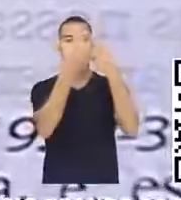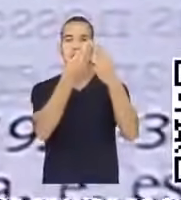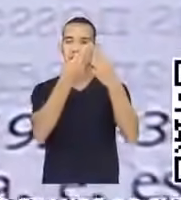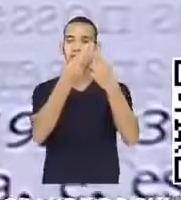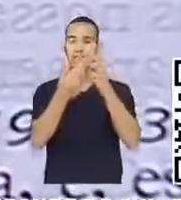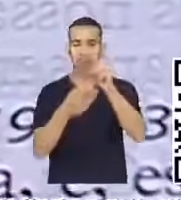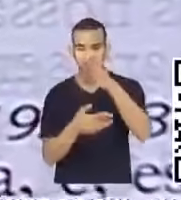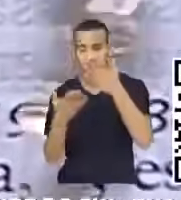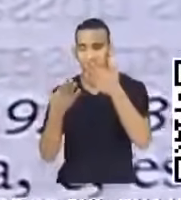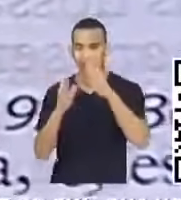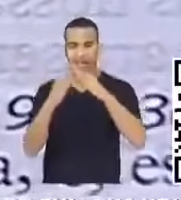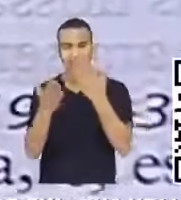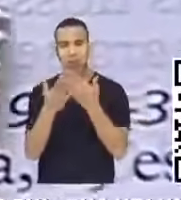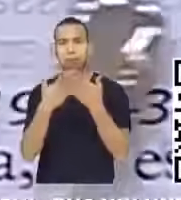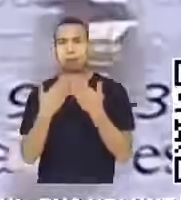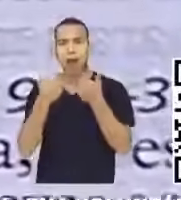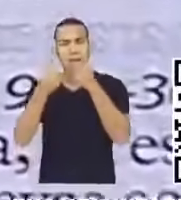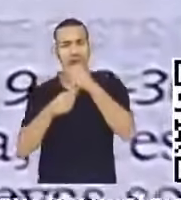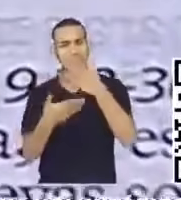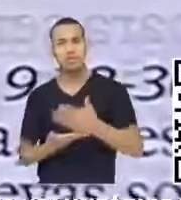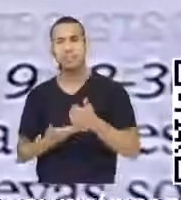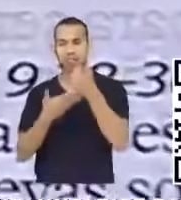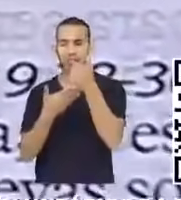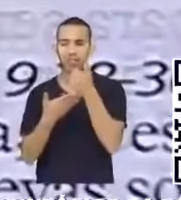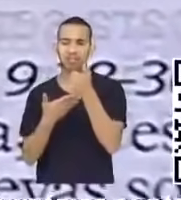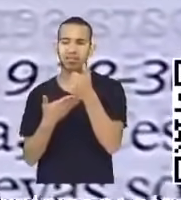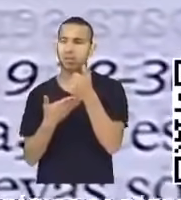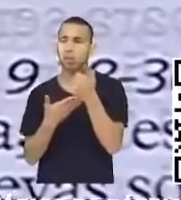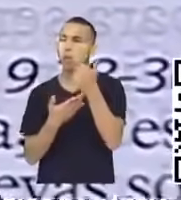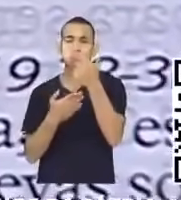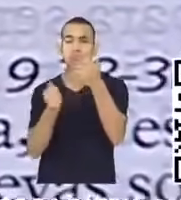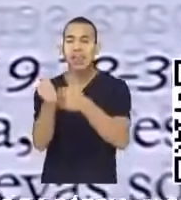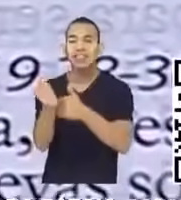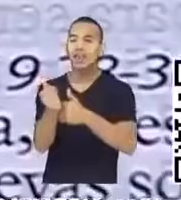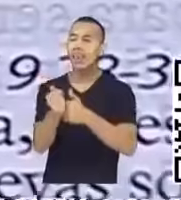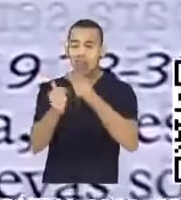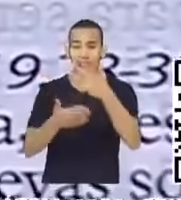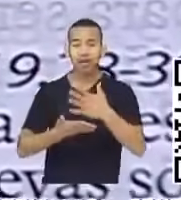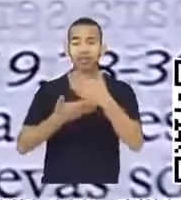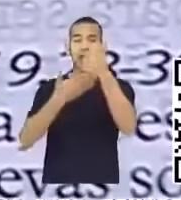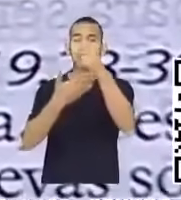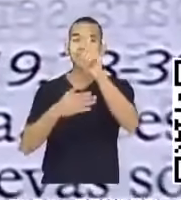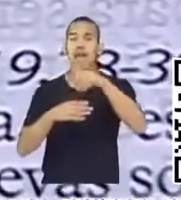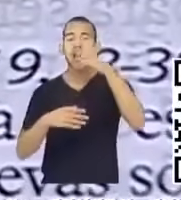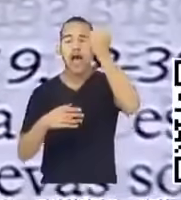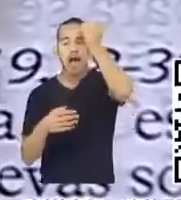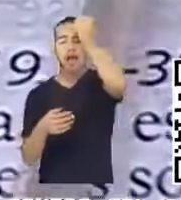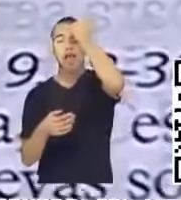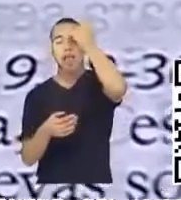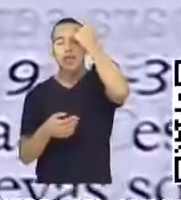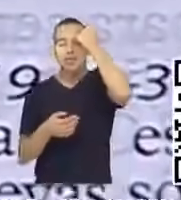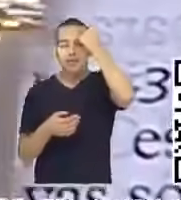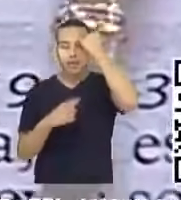é que isso tudo melhor do que isso da salvação não tem segredo da salvação é arrependimento